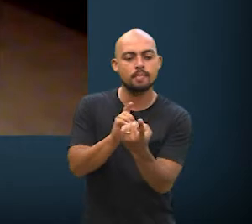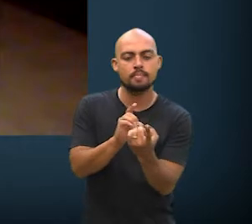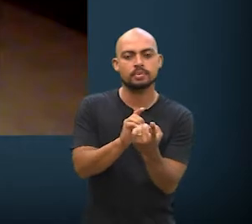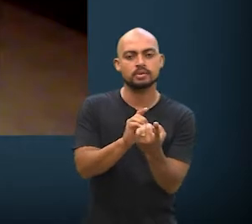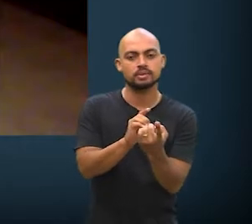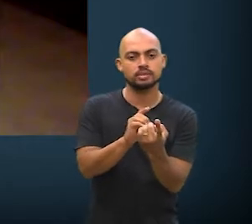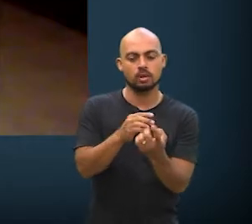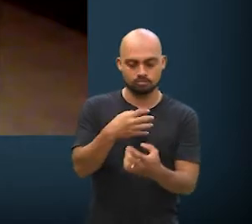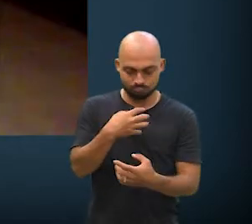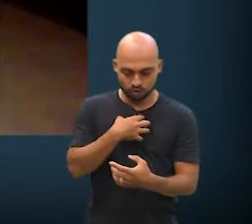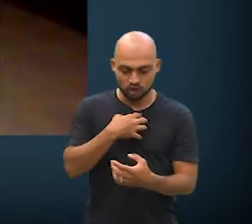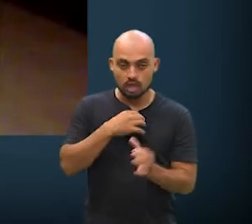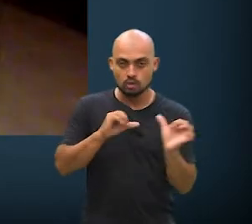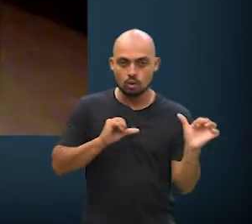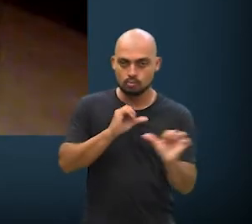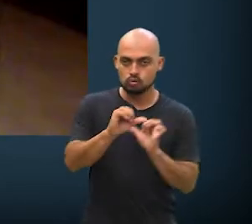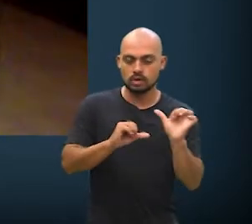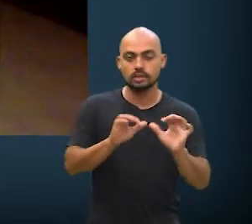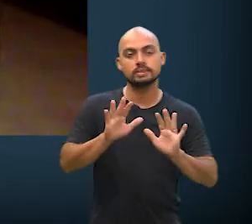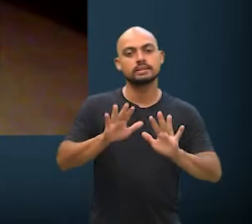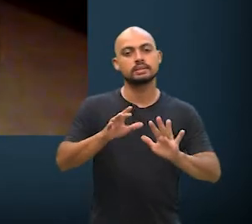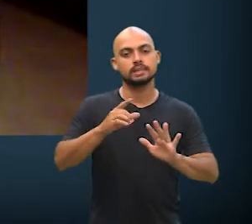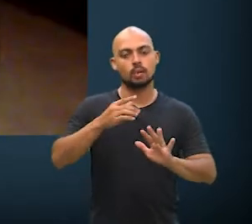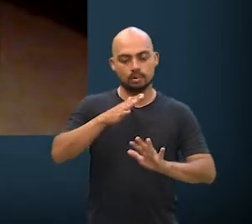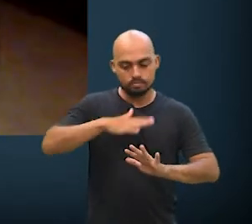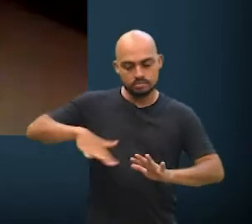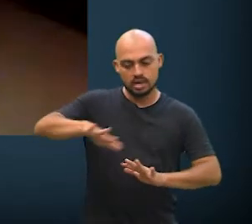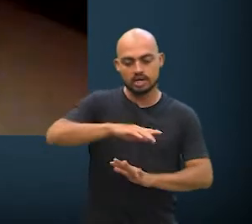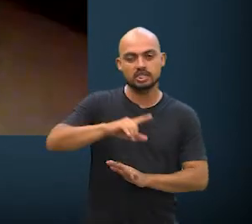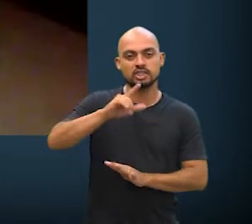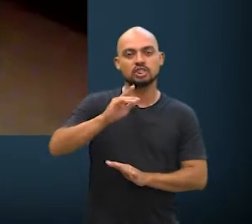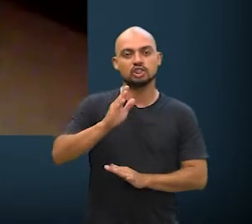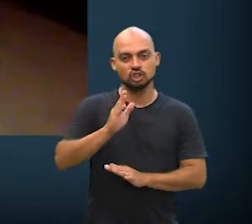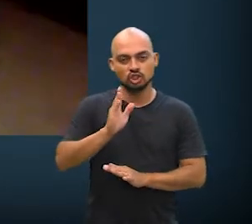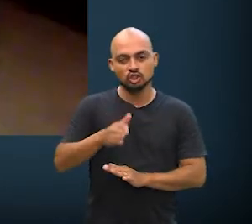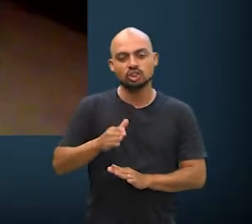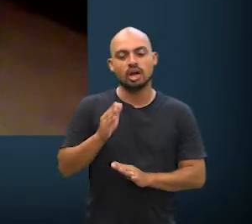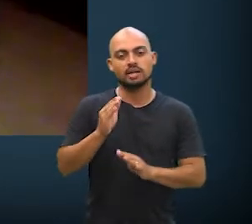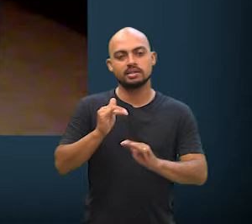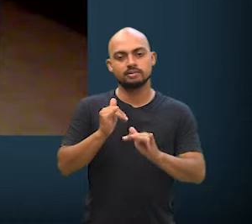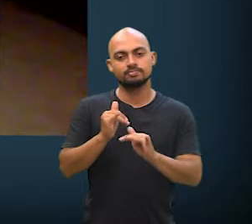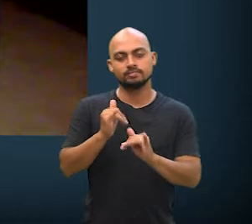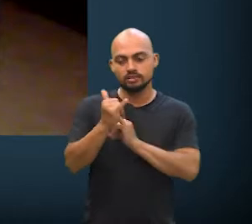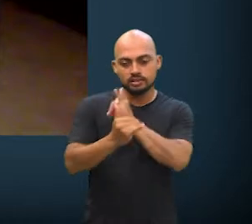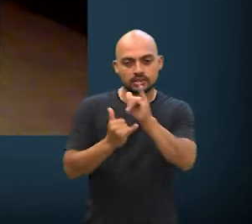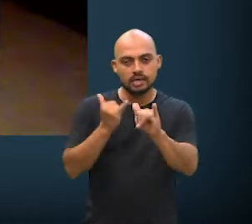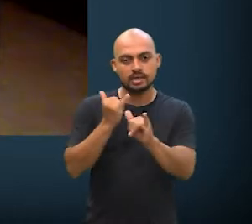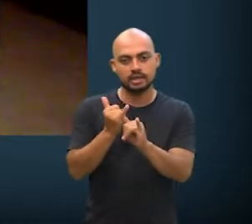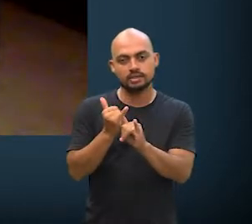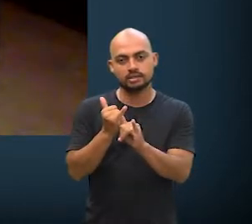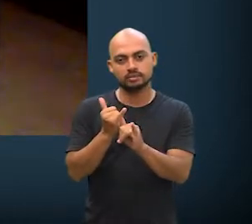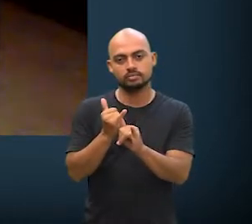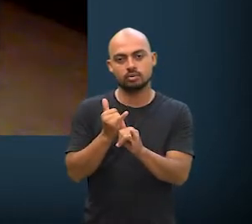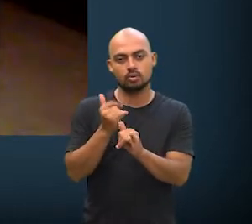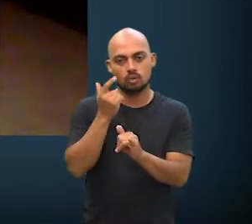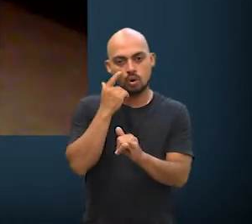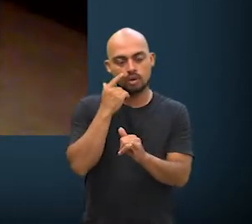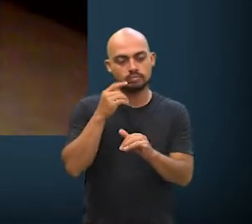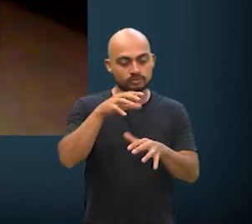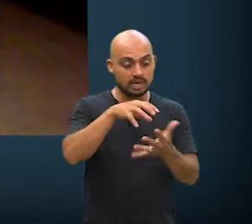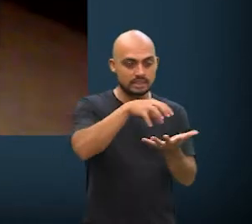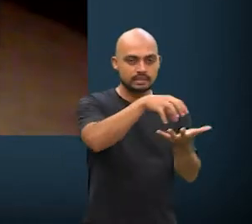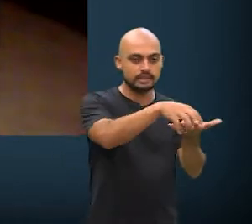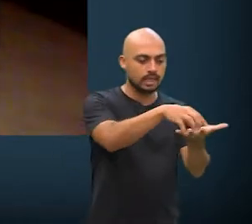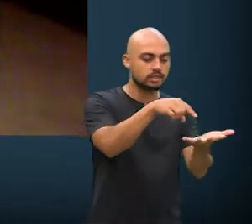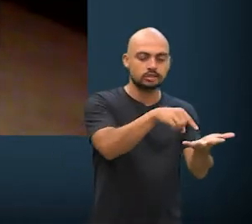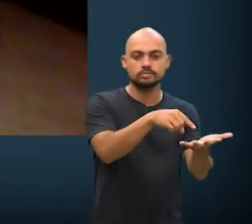foi aonde, pelo meu mercado, ele já era um mercado digital, o que tinha de pouco físico, que nem você está vendo toda a sede para cá,